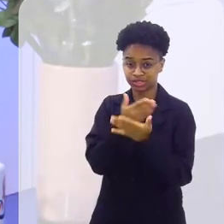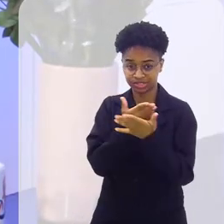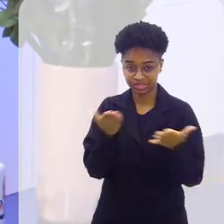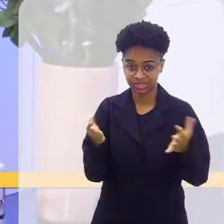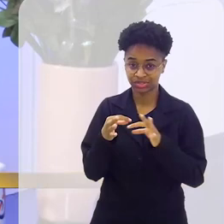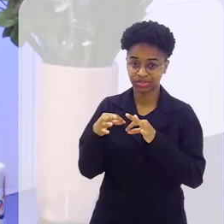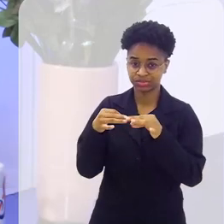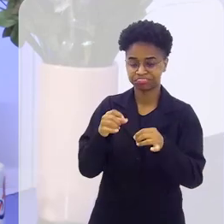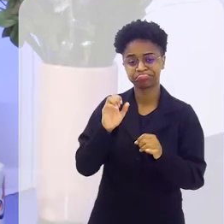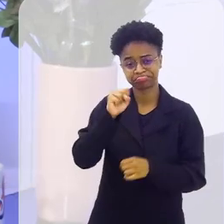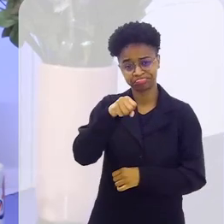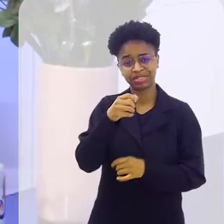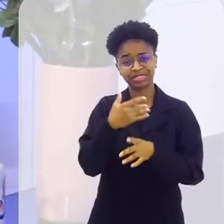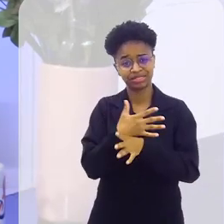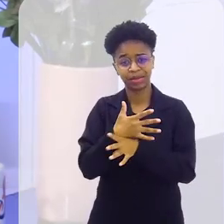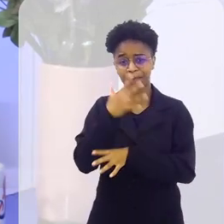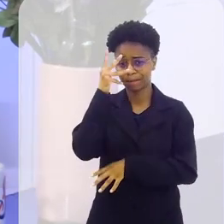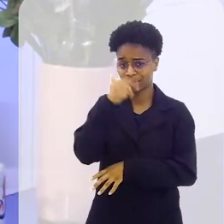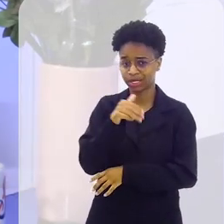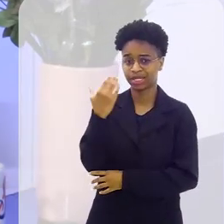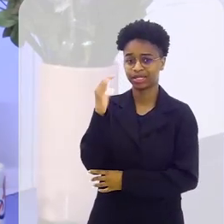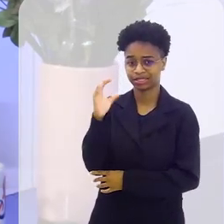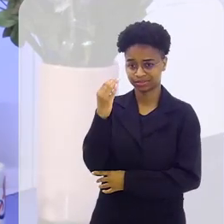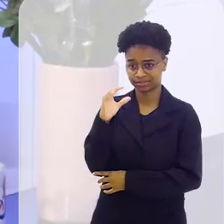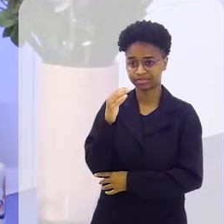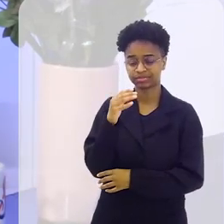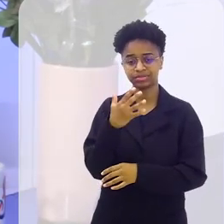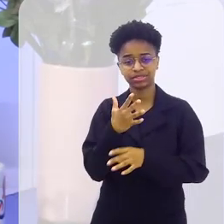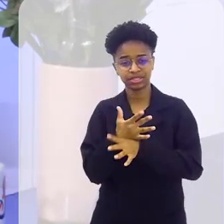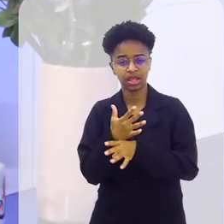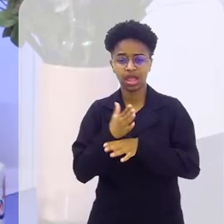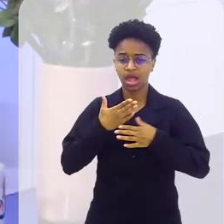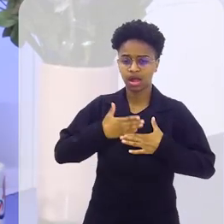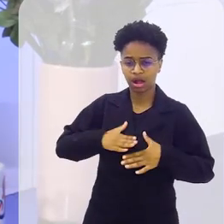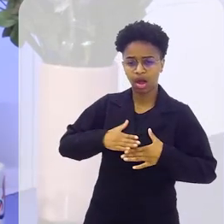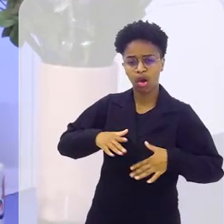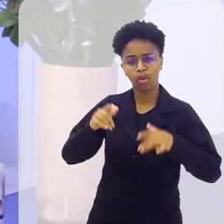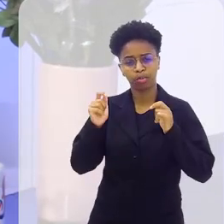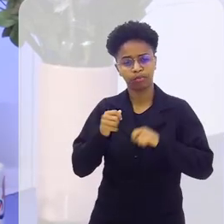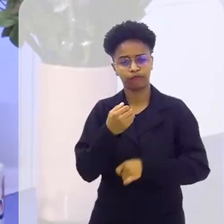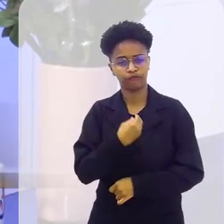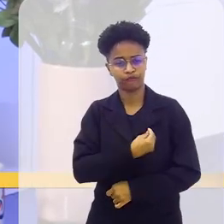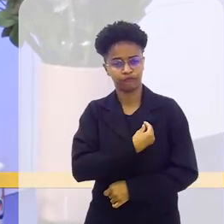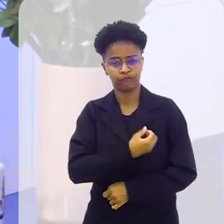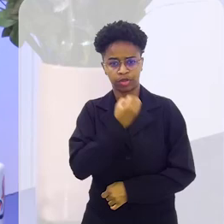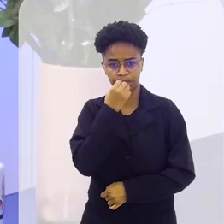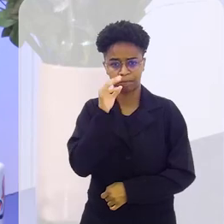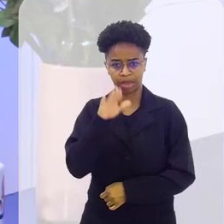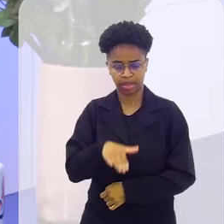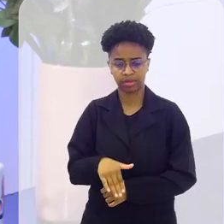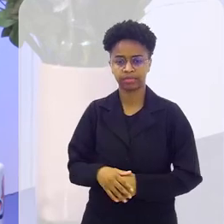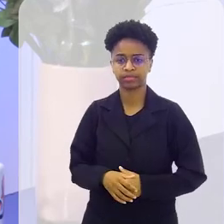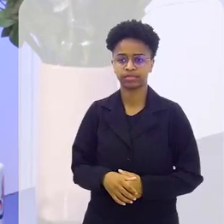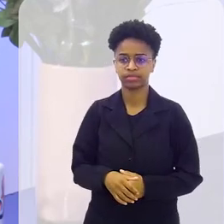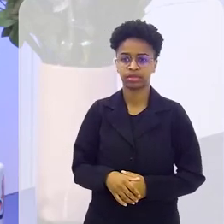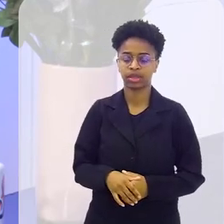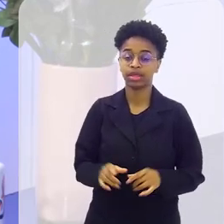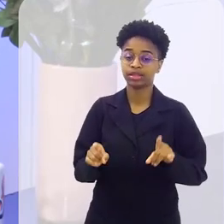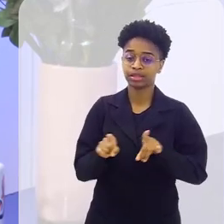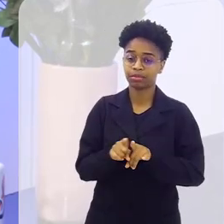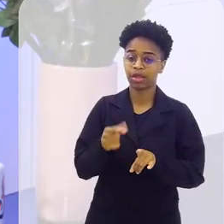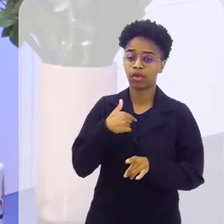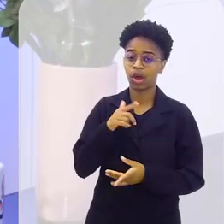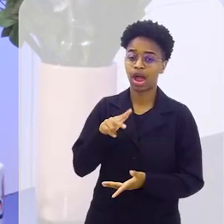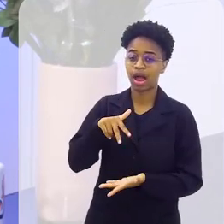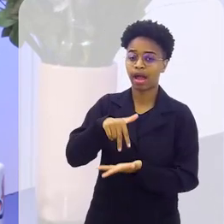amigos. Sim, é uma cidade muito bonita ali em Niterói, uma cidade tranquila de se viver. E estou